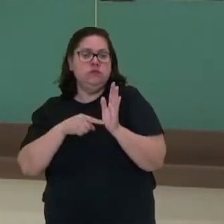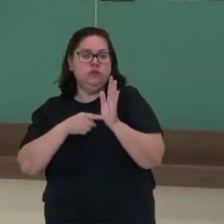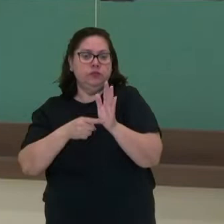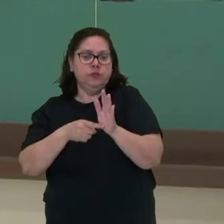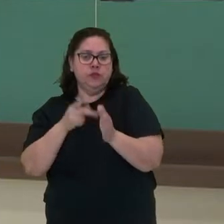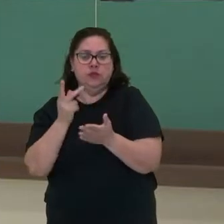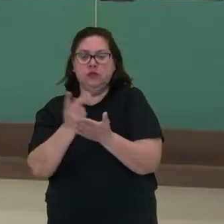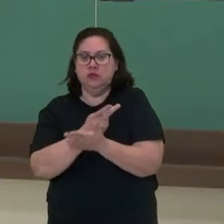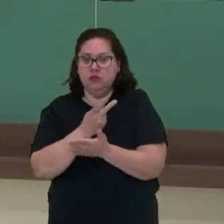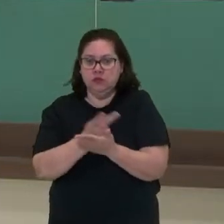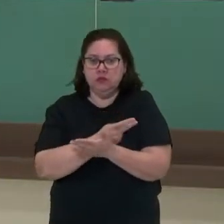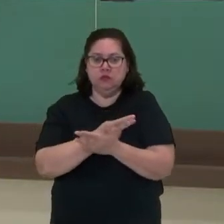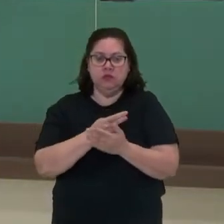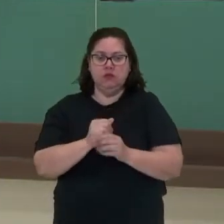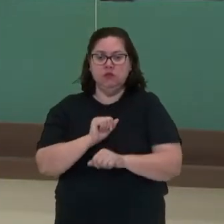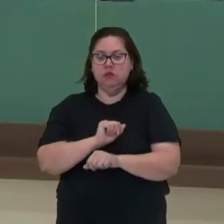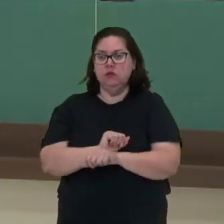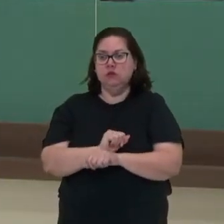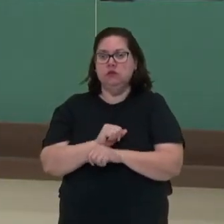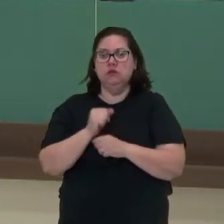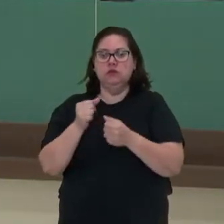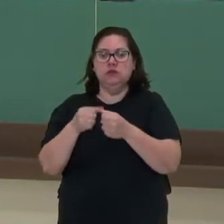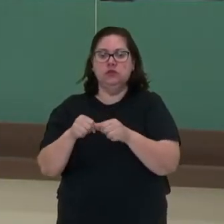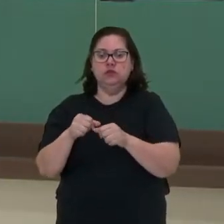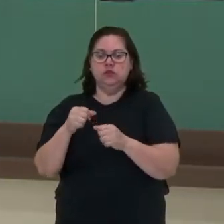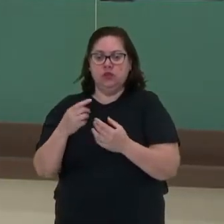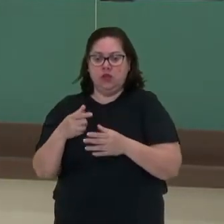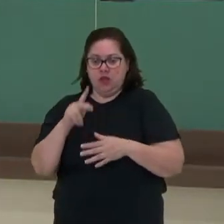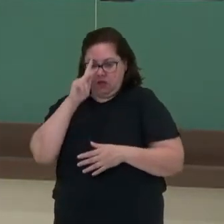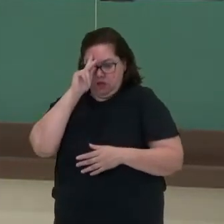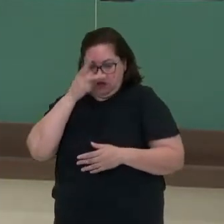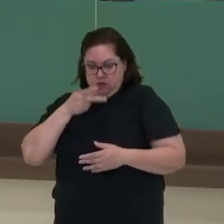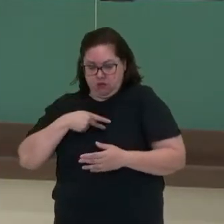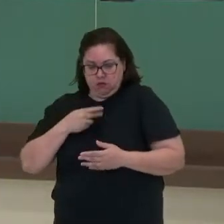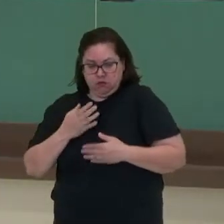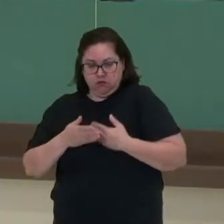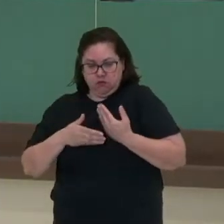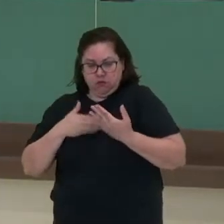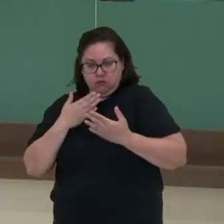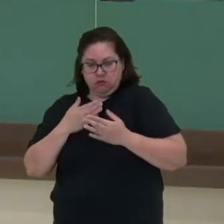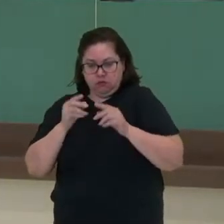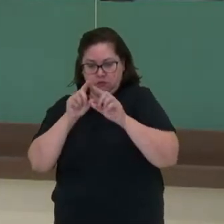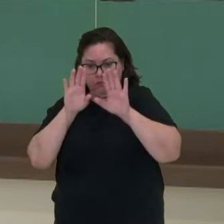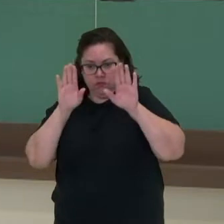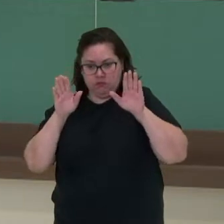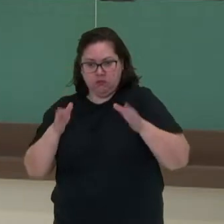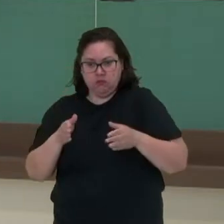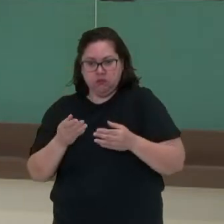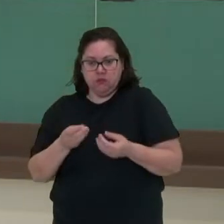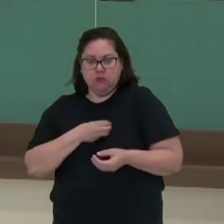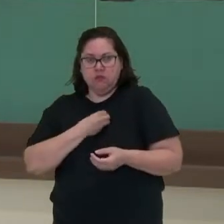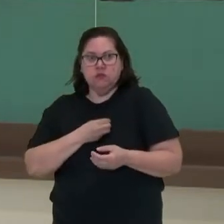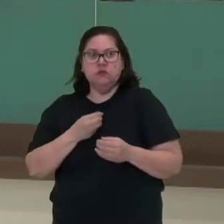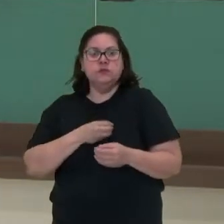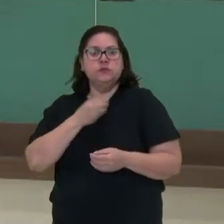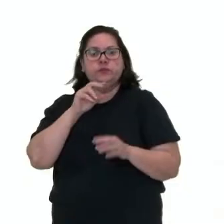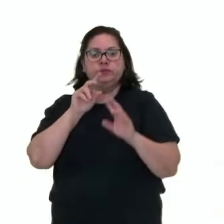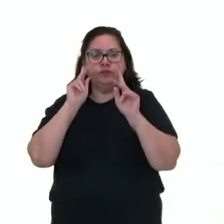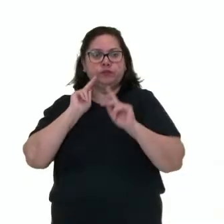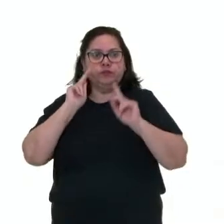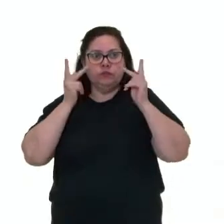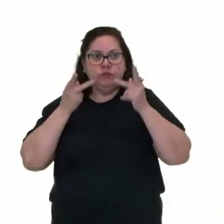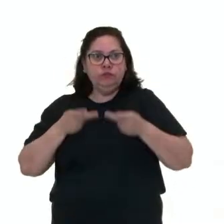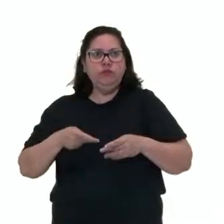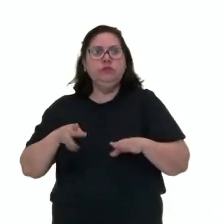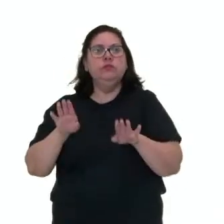é errado o homem que é estático, que deixa com que o erro ele vem se tornando algo padrão dentro da vivência humana. E nós temos